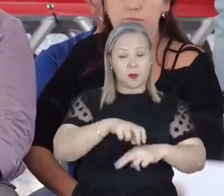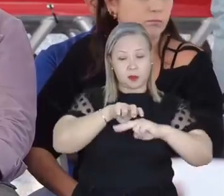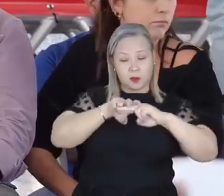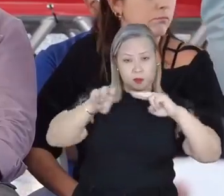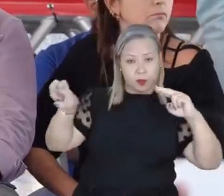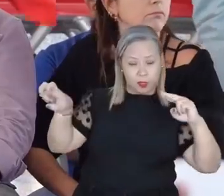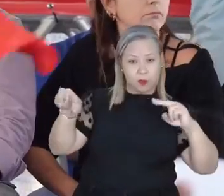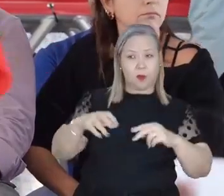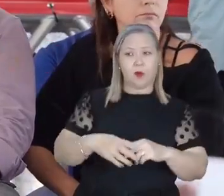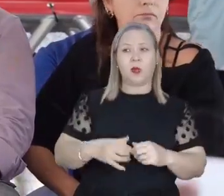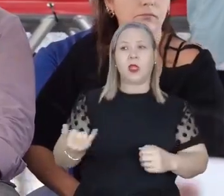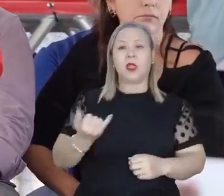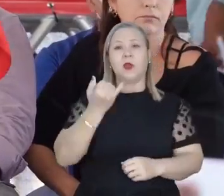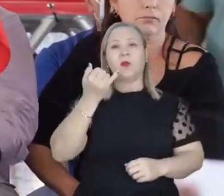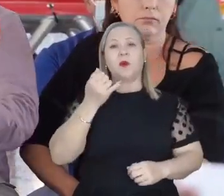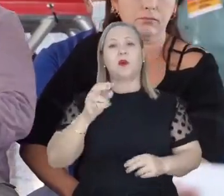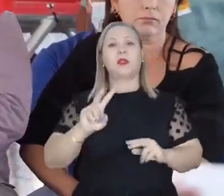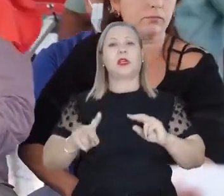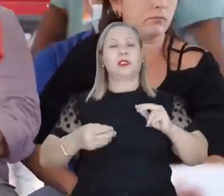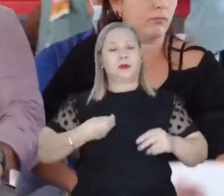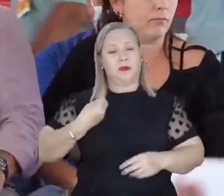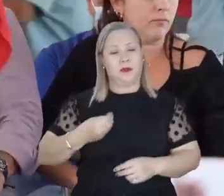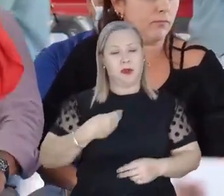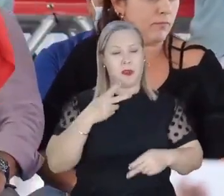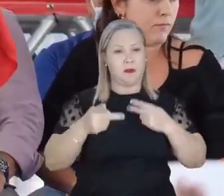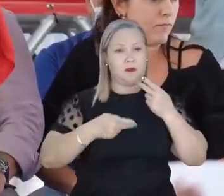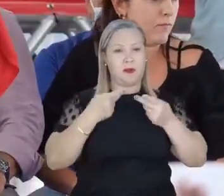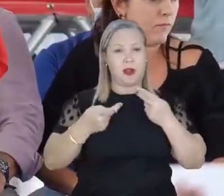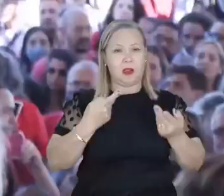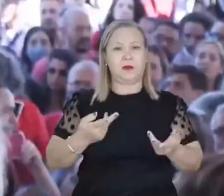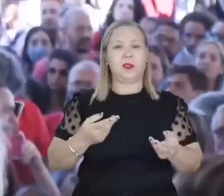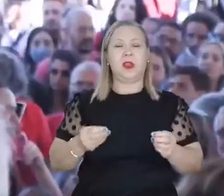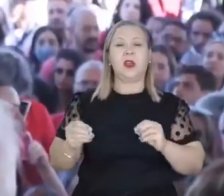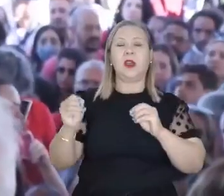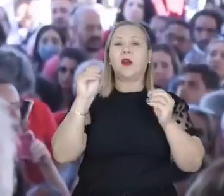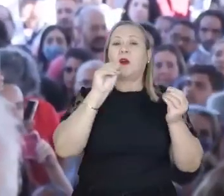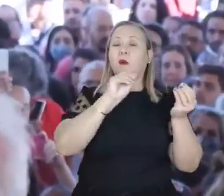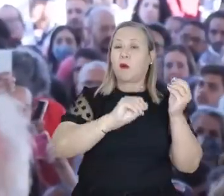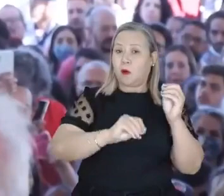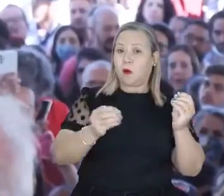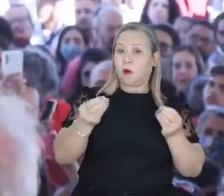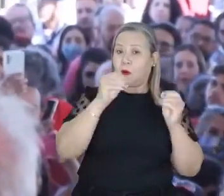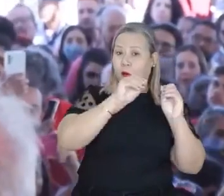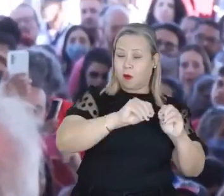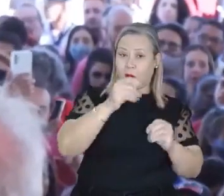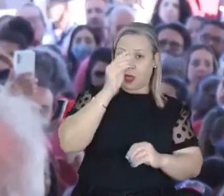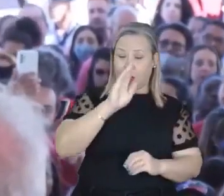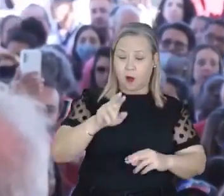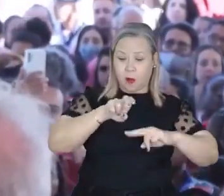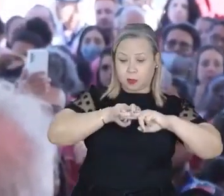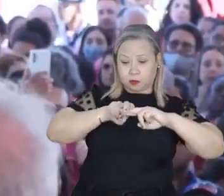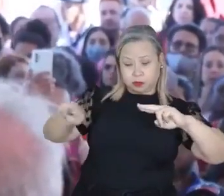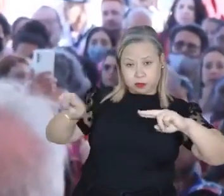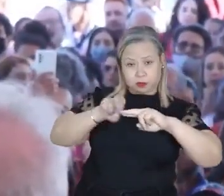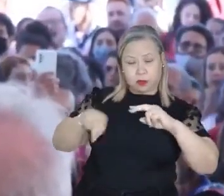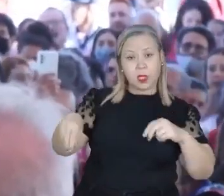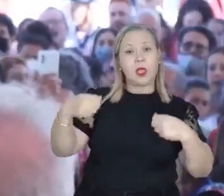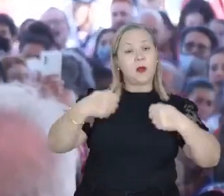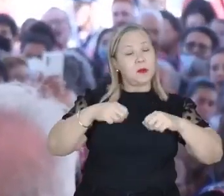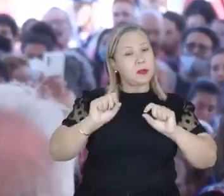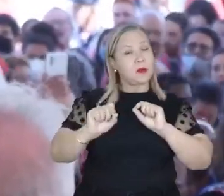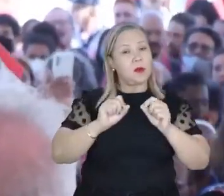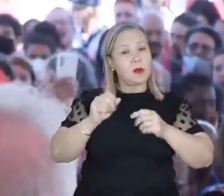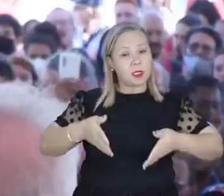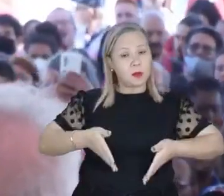vamos colocar o Brasil no trilho, mas precisamos colocar os metroviários e o sistema metroferroviário no